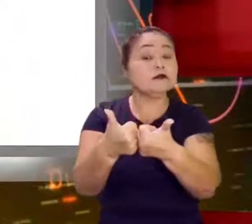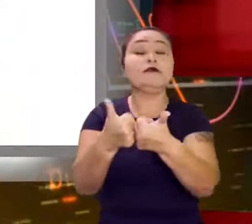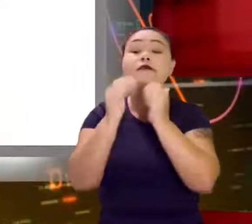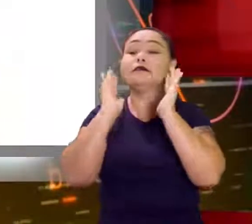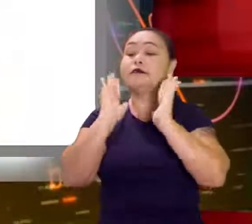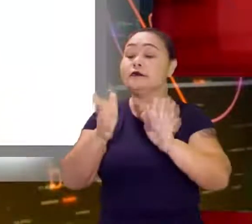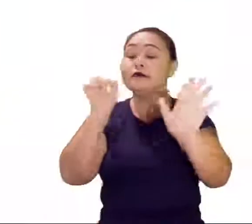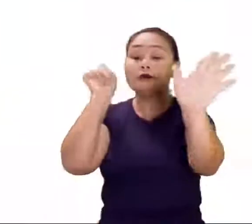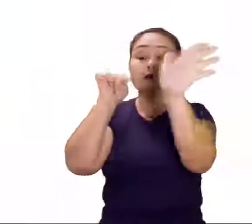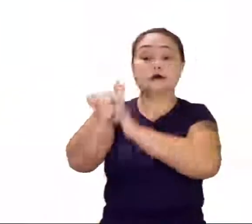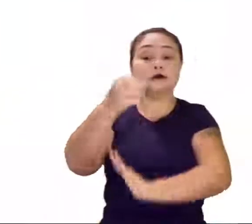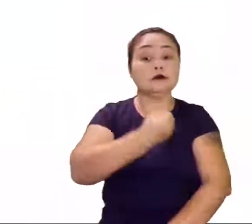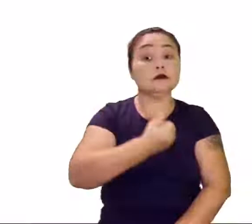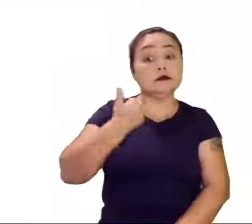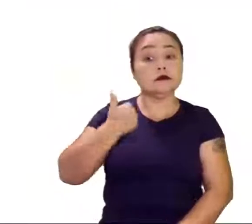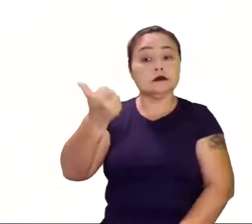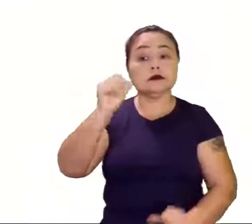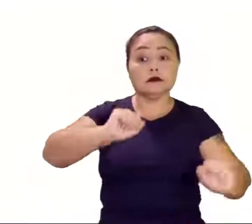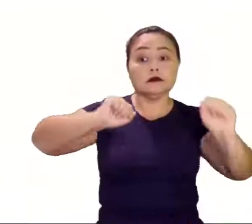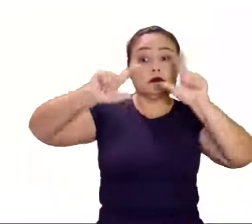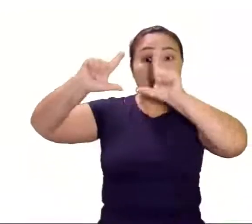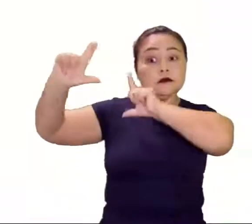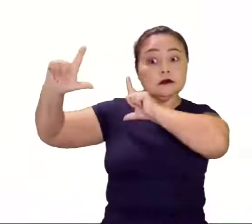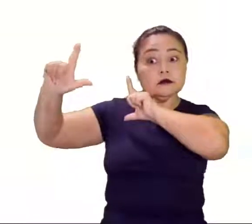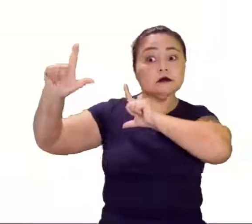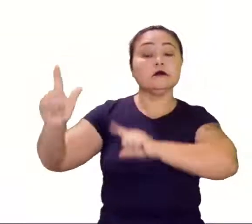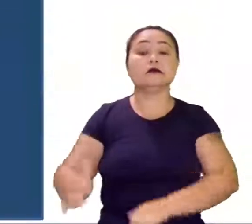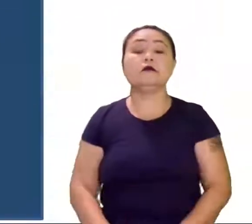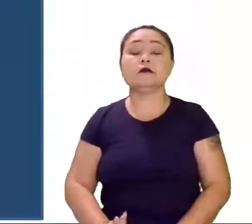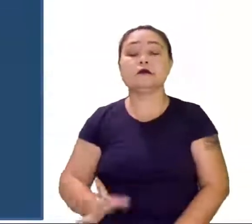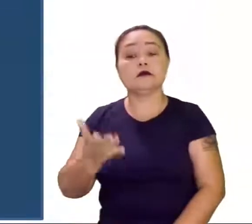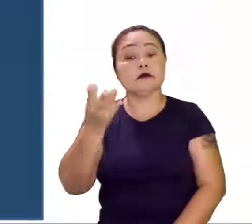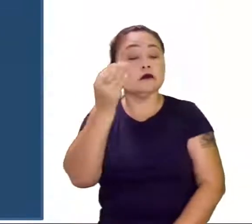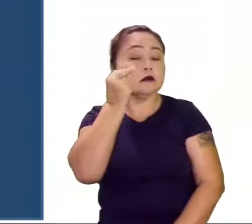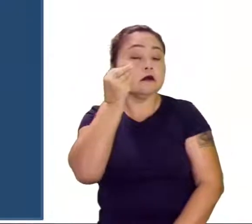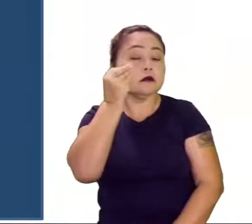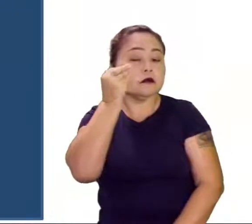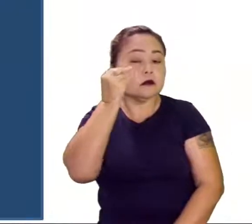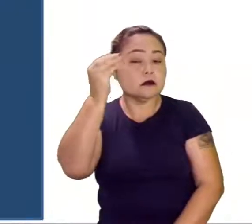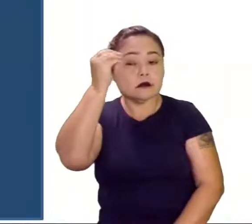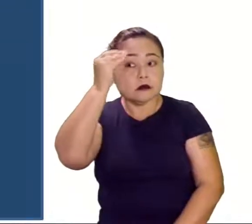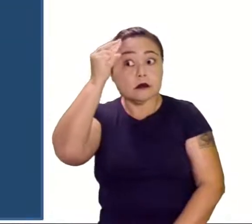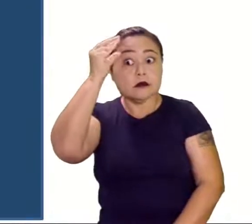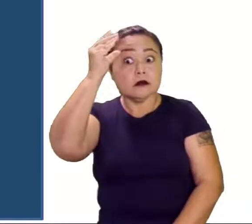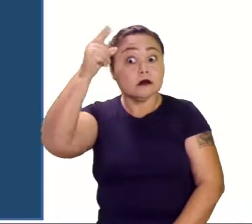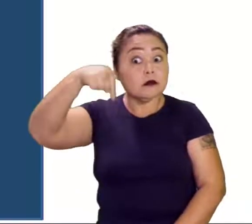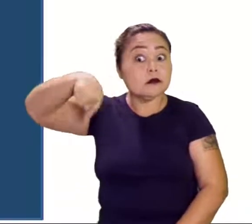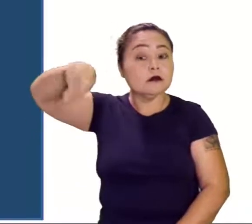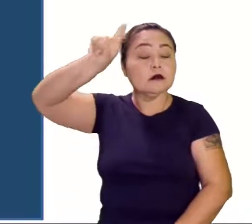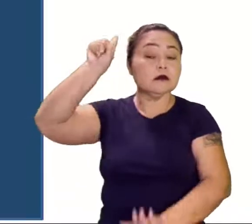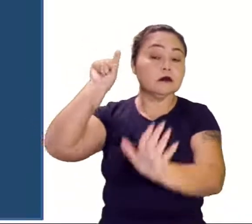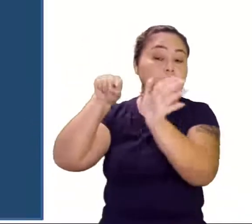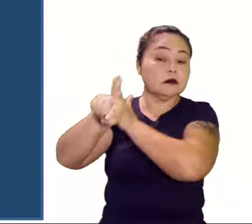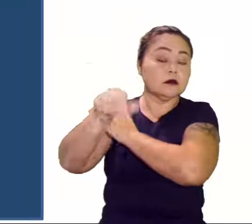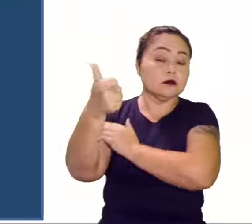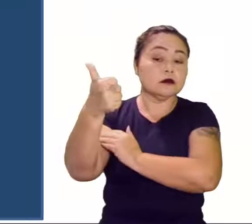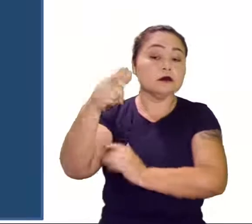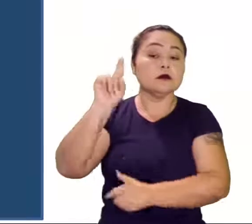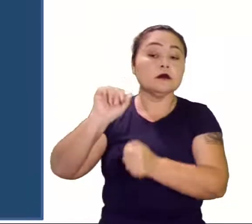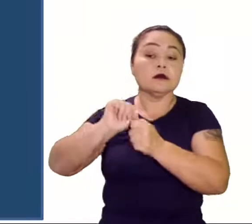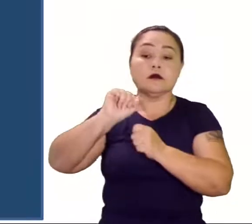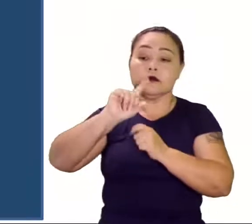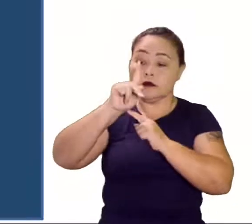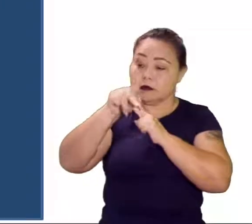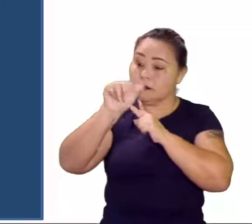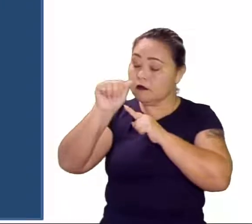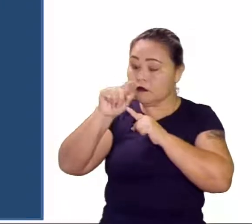então, pergunta de número 1 na telinha, vamos lá. Vamos testar seus conhecimentos, está aí a primeira pergunta sobre